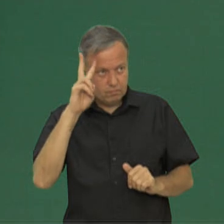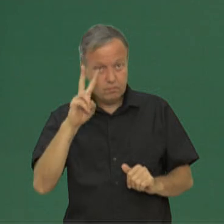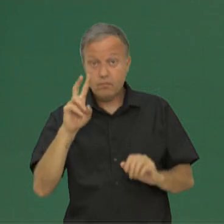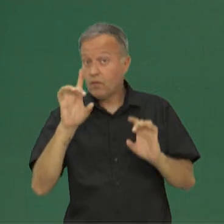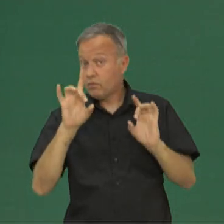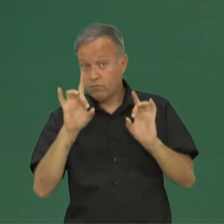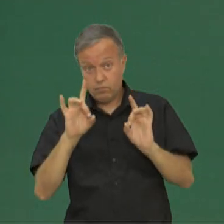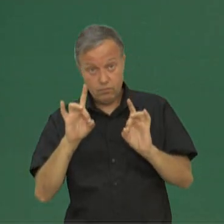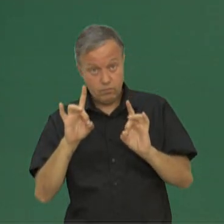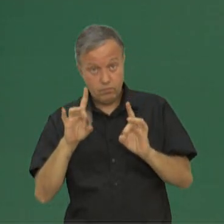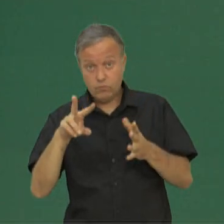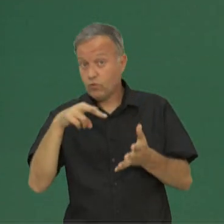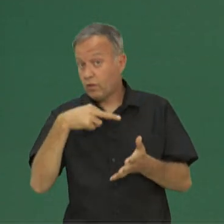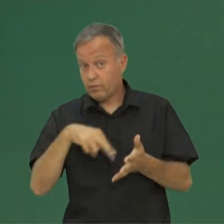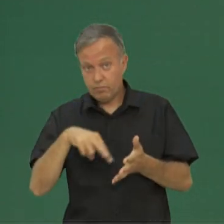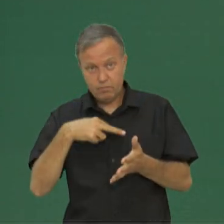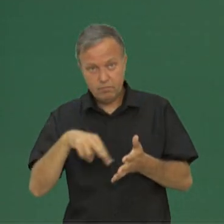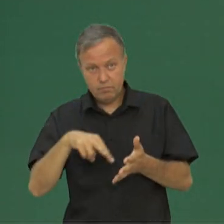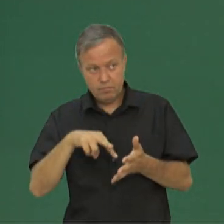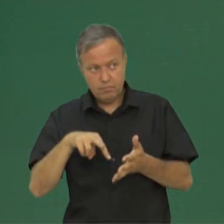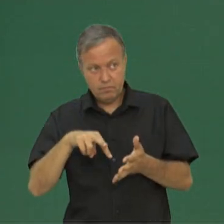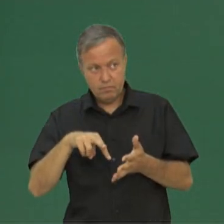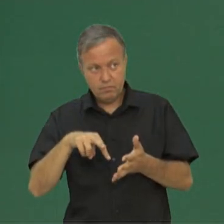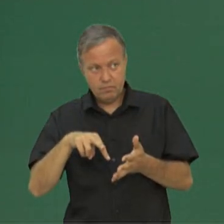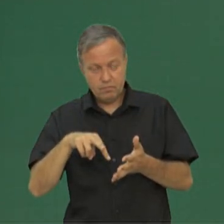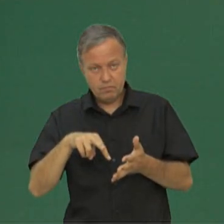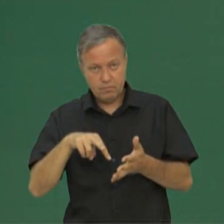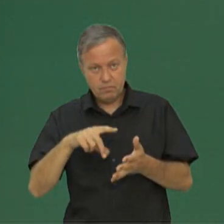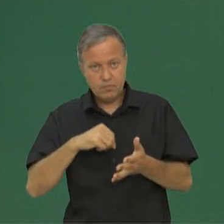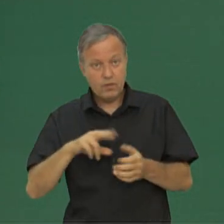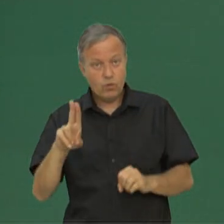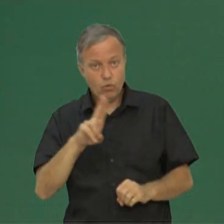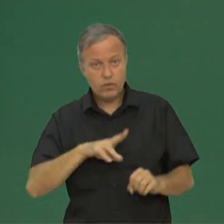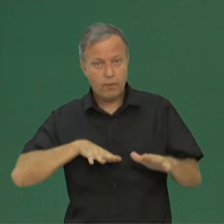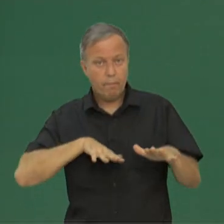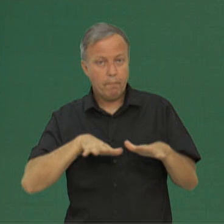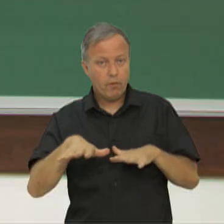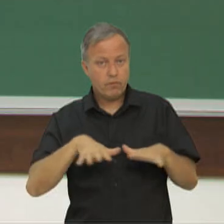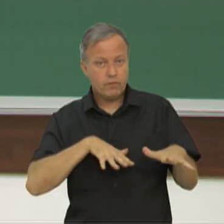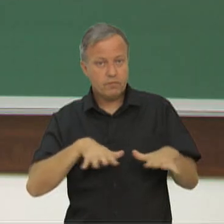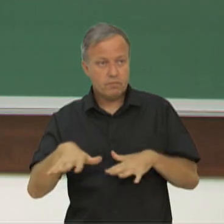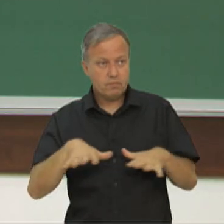ela não seja falada, que seja feita através dos movimentos, certo?